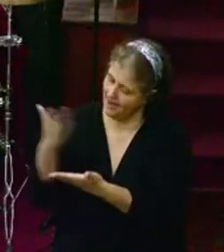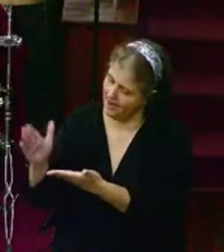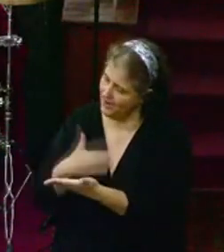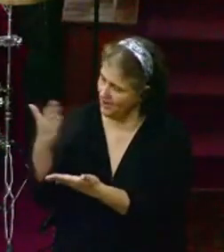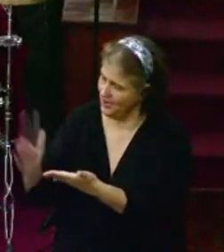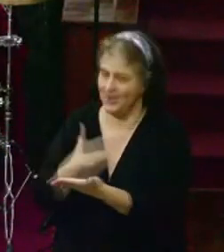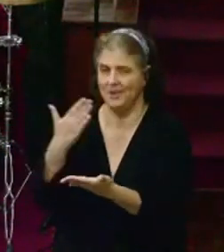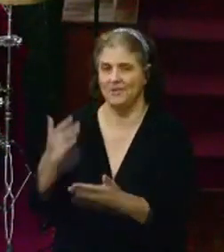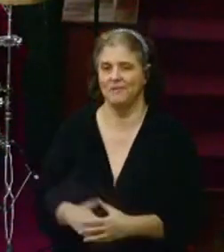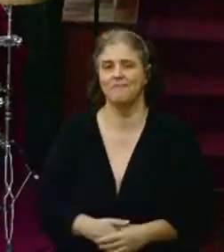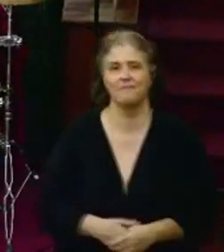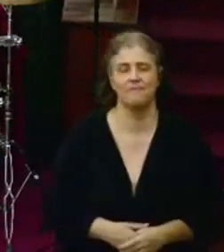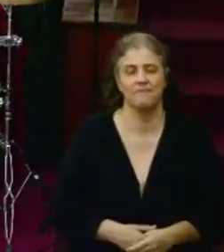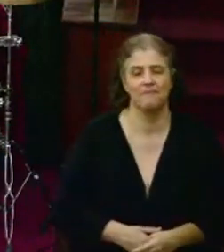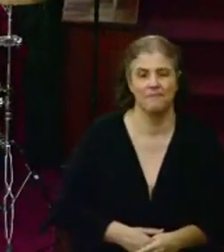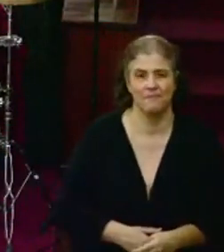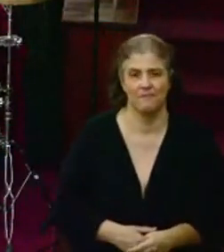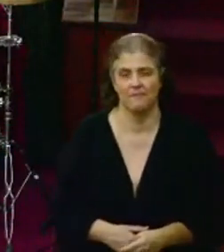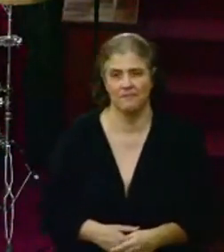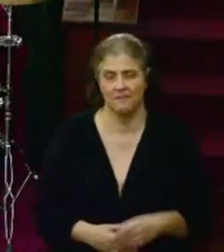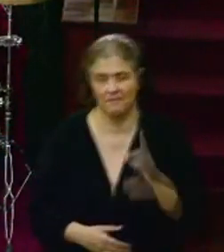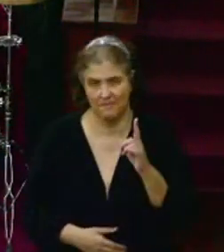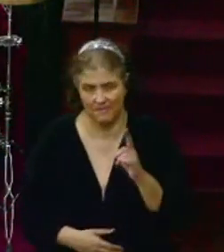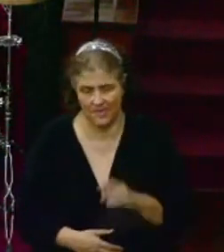Portanto, amada igreja, quem é digno?